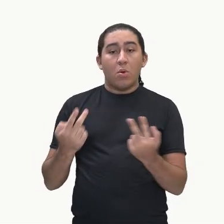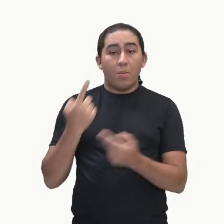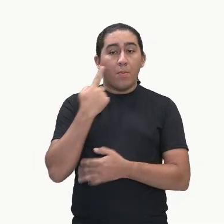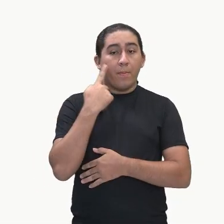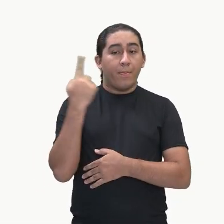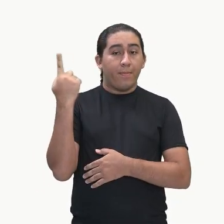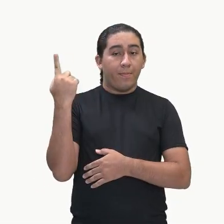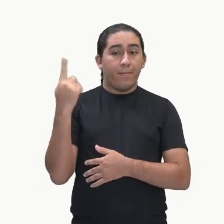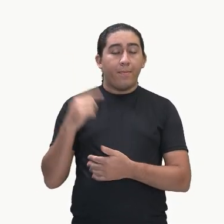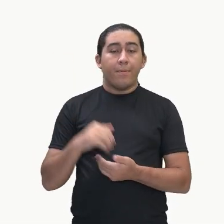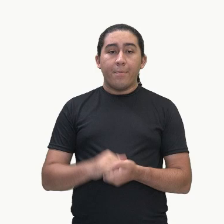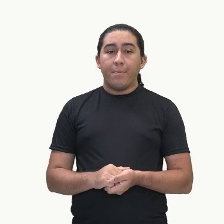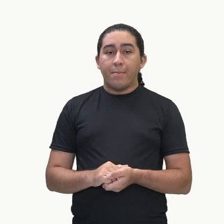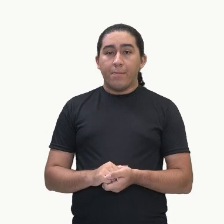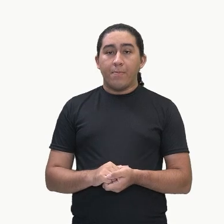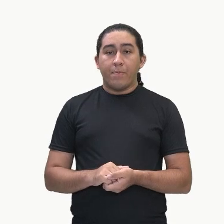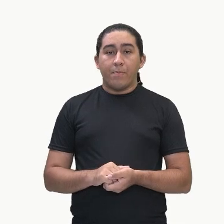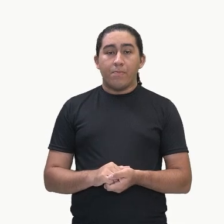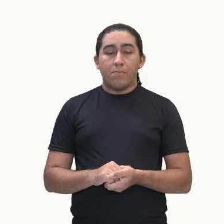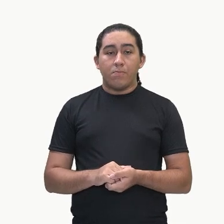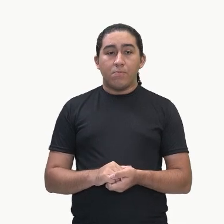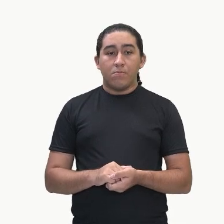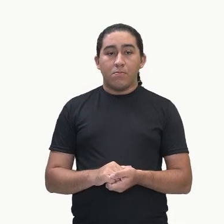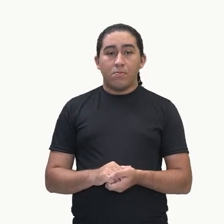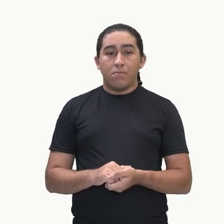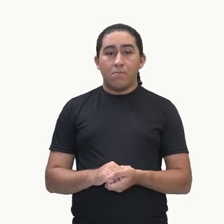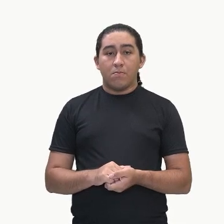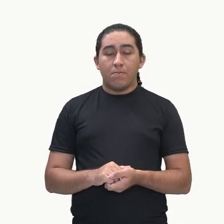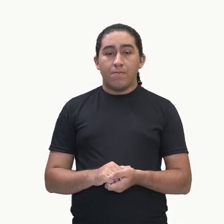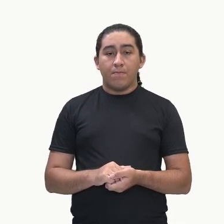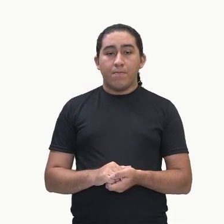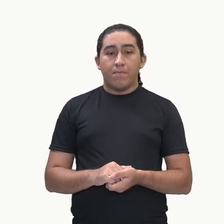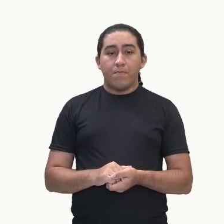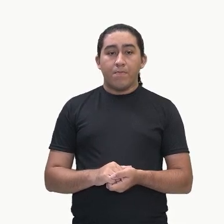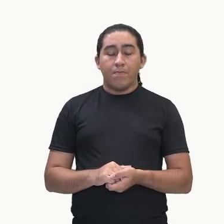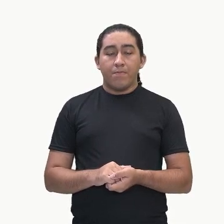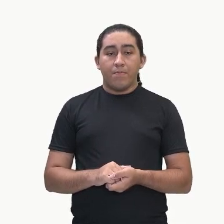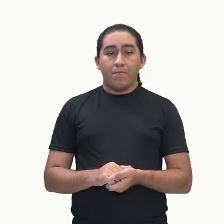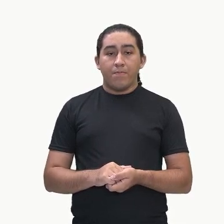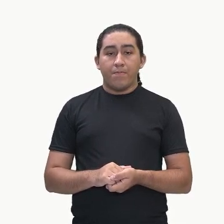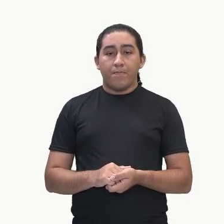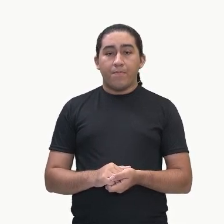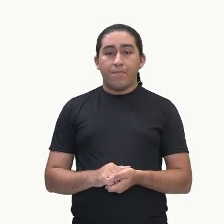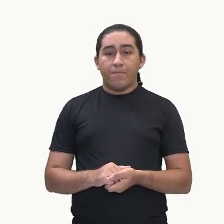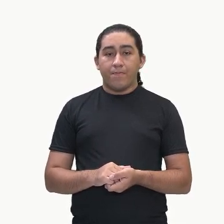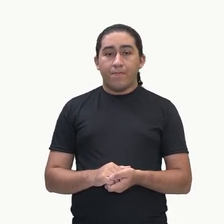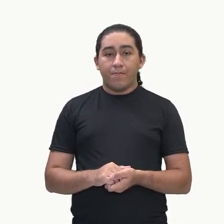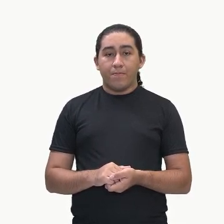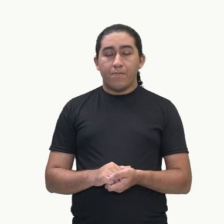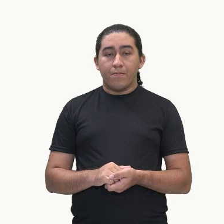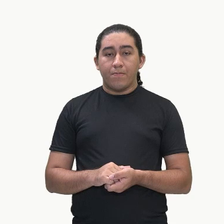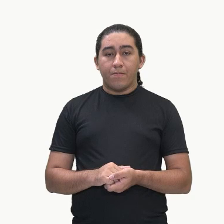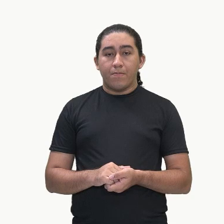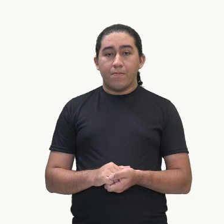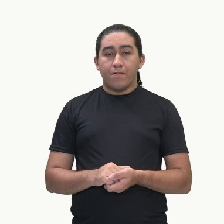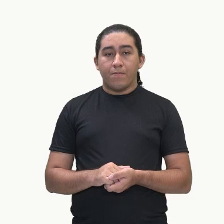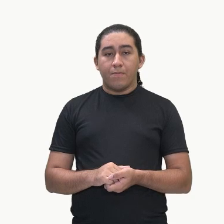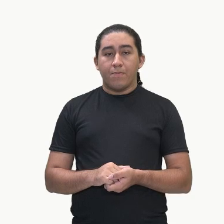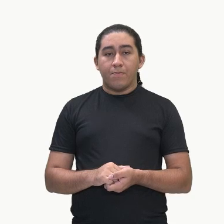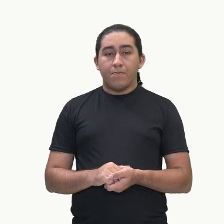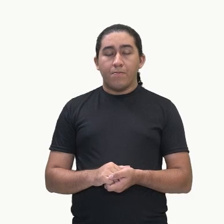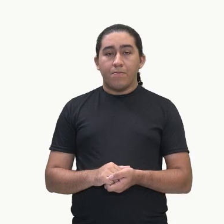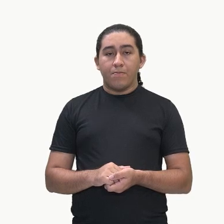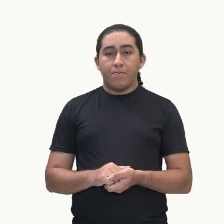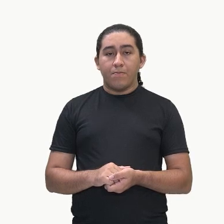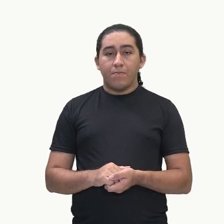Então, vamos para os verbos dos 4 primeiros versos. A gente vai trazer aqui de volta para